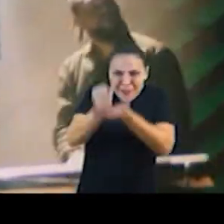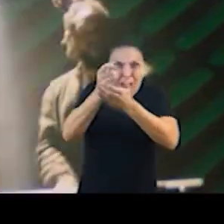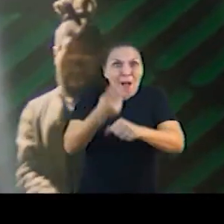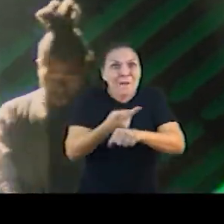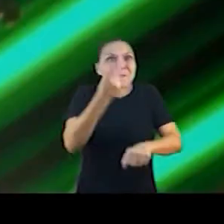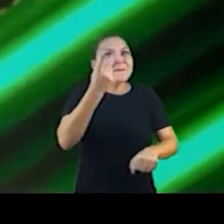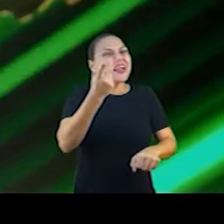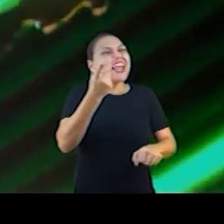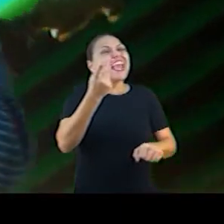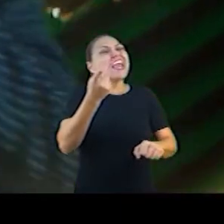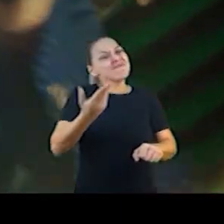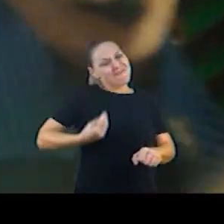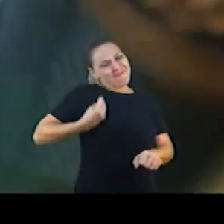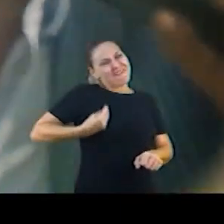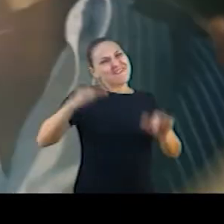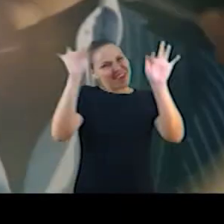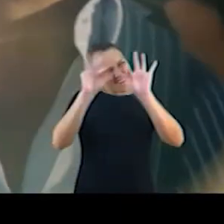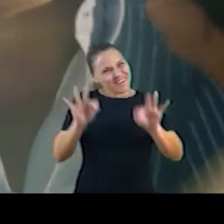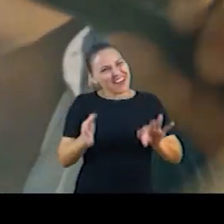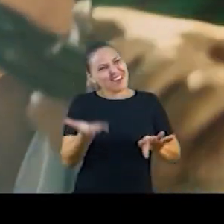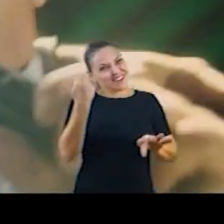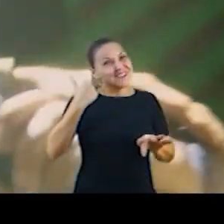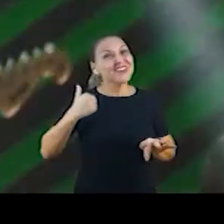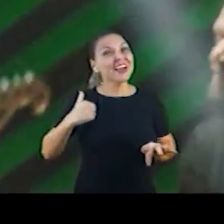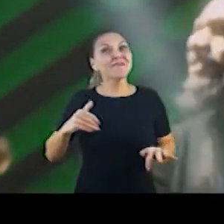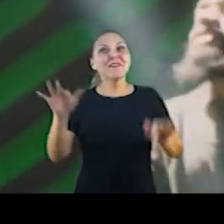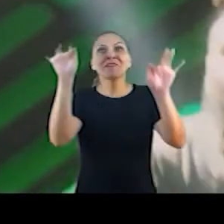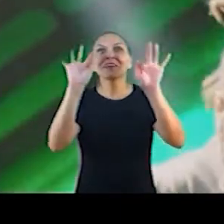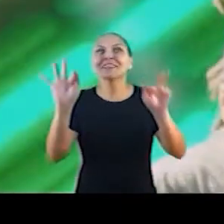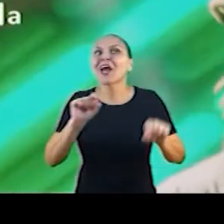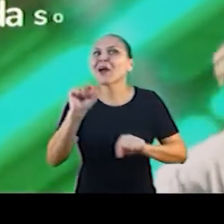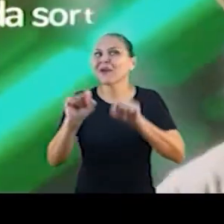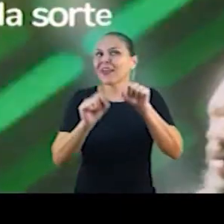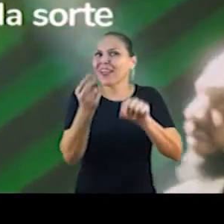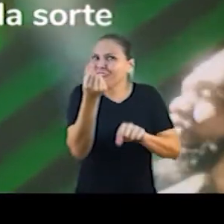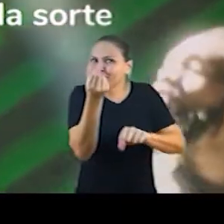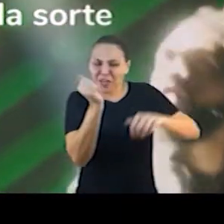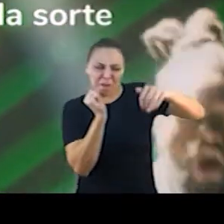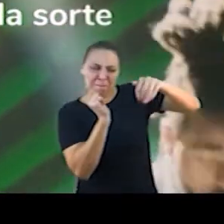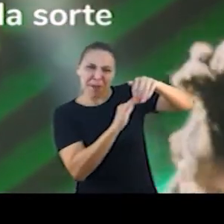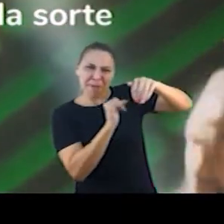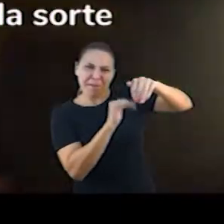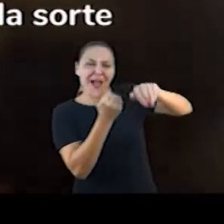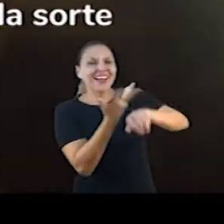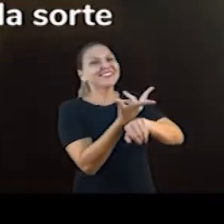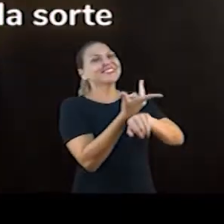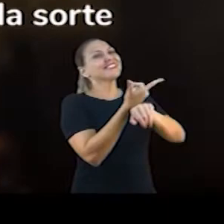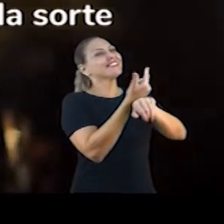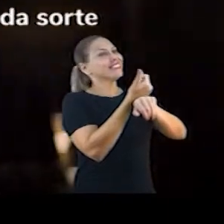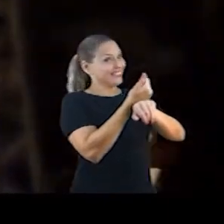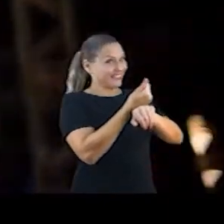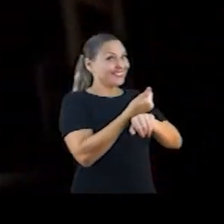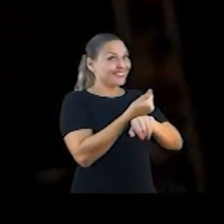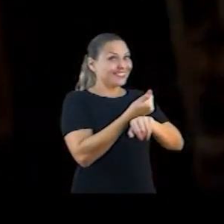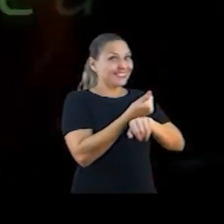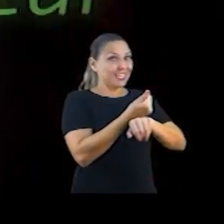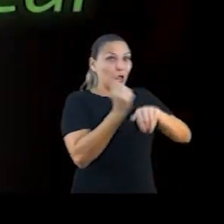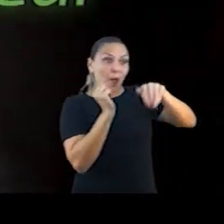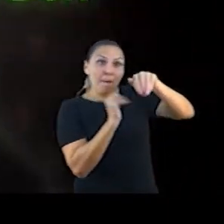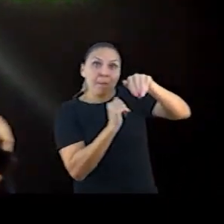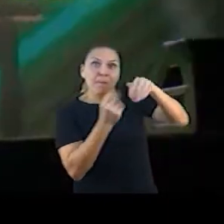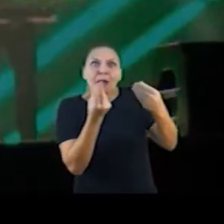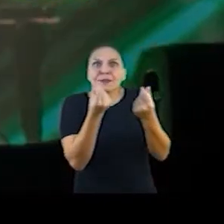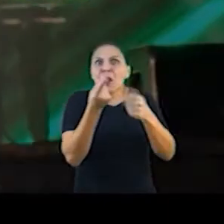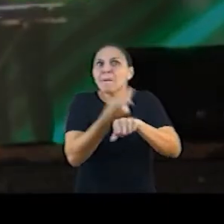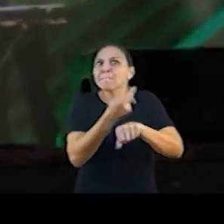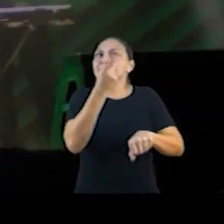milhão, com destino à felicidade, a felicidade. É poupar no Sicredi.